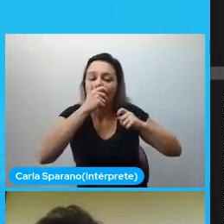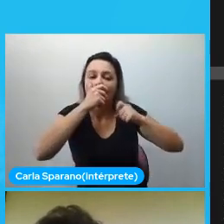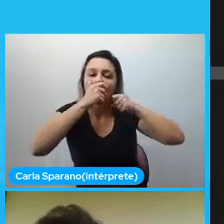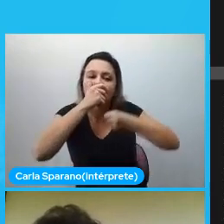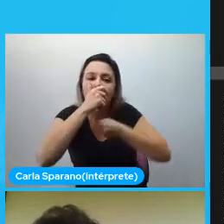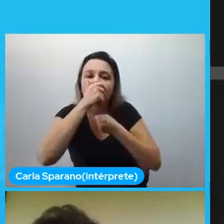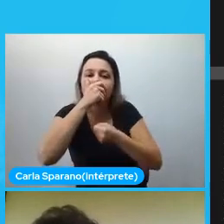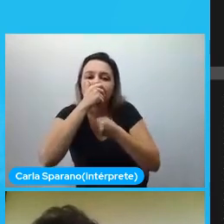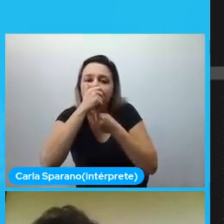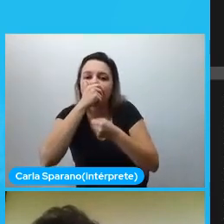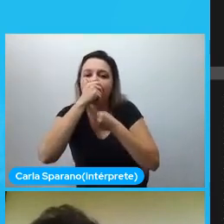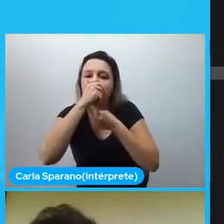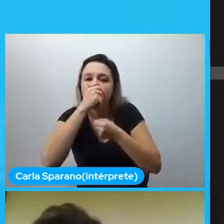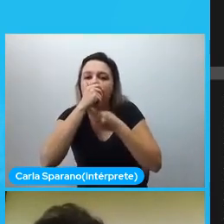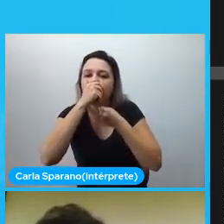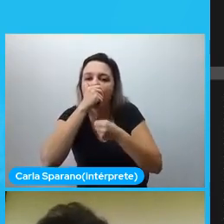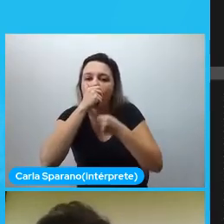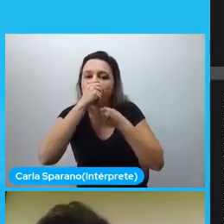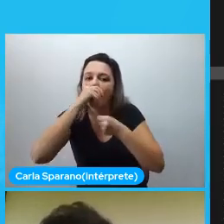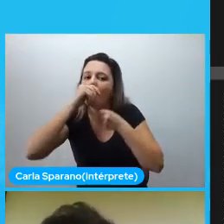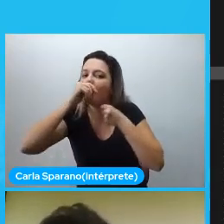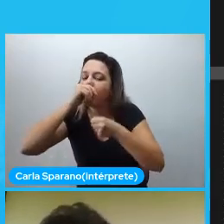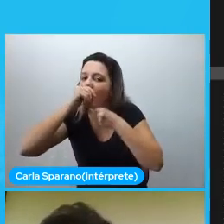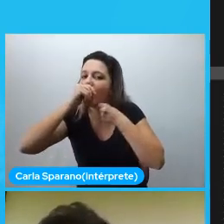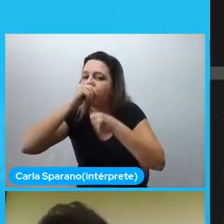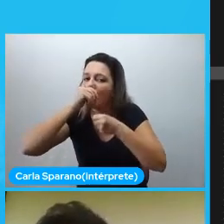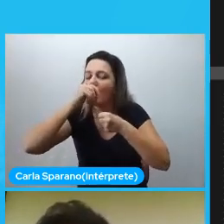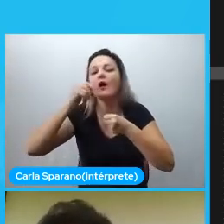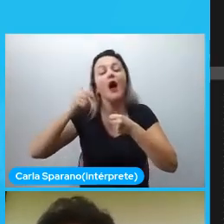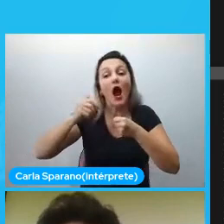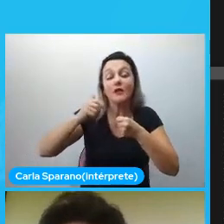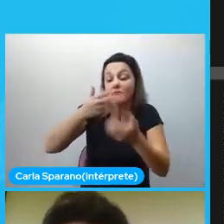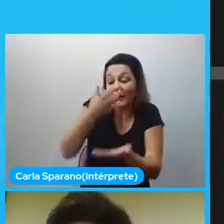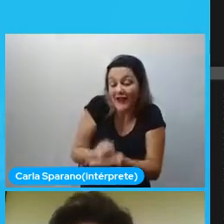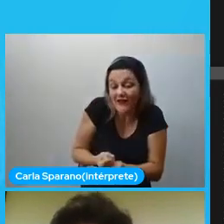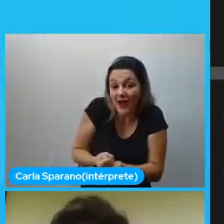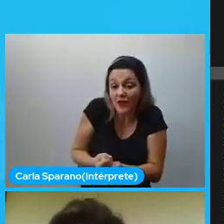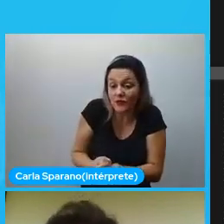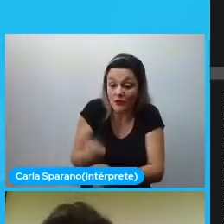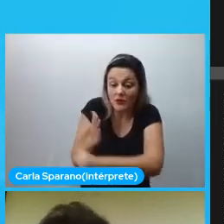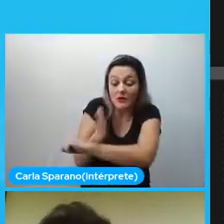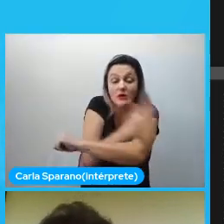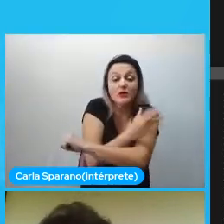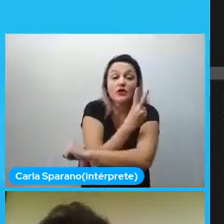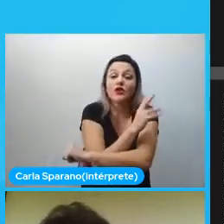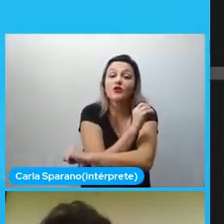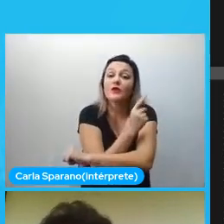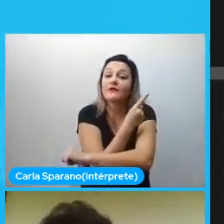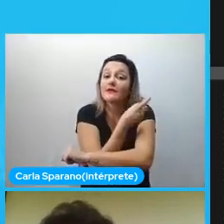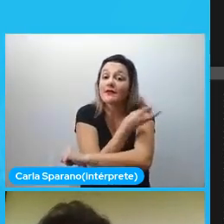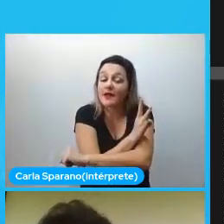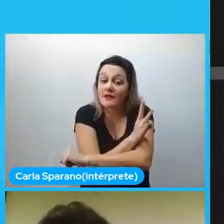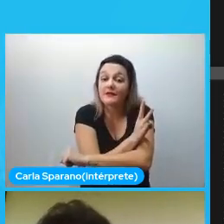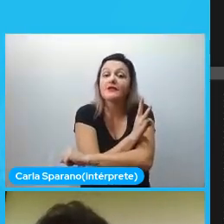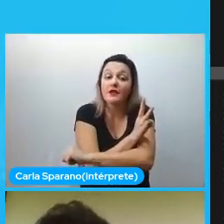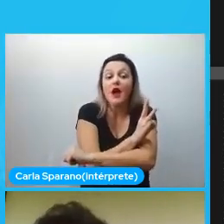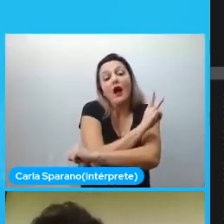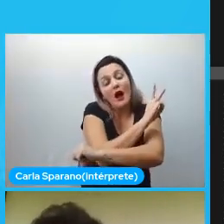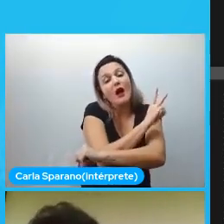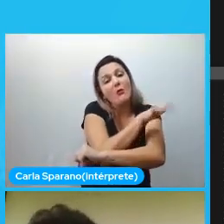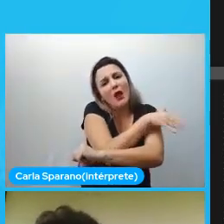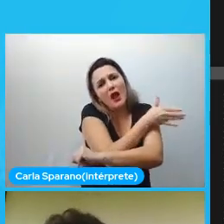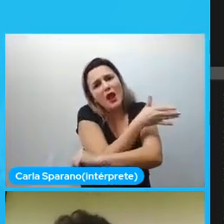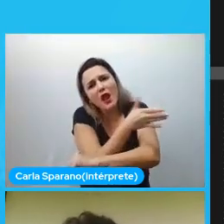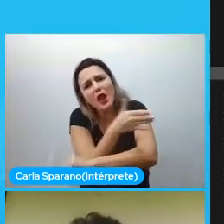Catra fazendo o beat a capela, e virou beat de vários funks desde 2003 até hoje. É usado em muitas das músicas exatamente